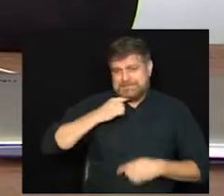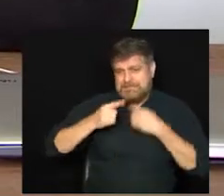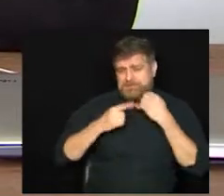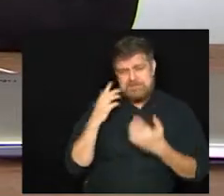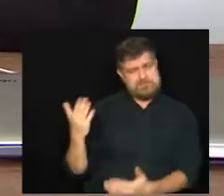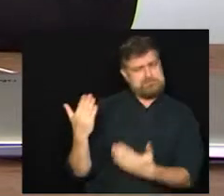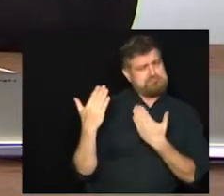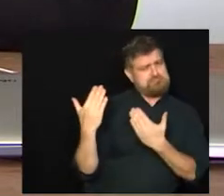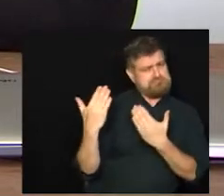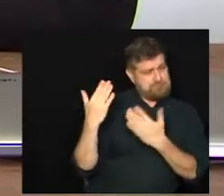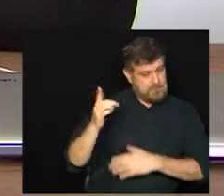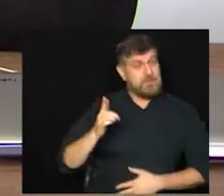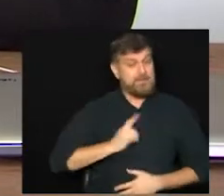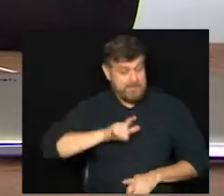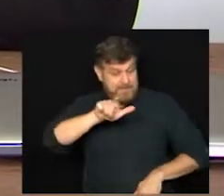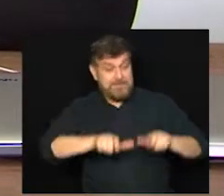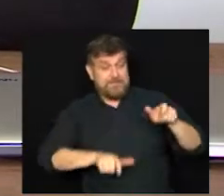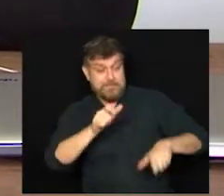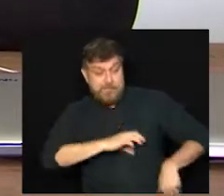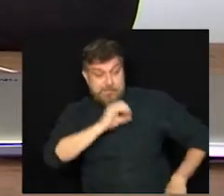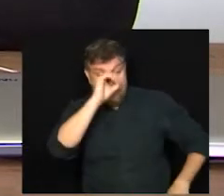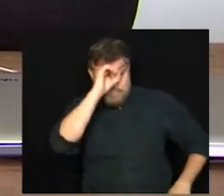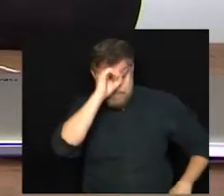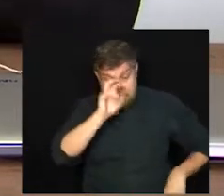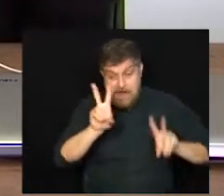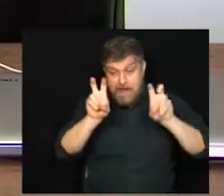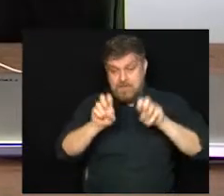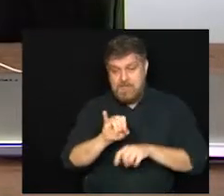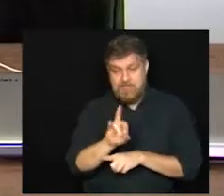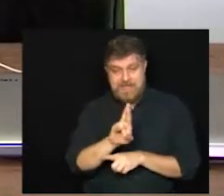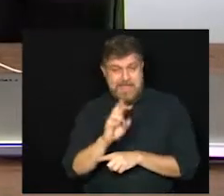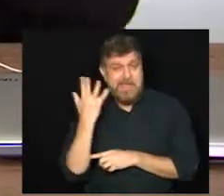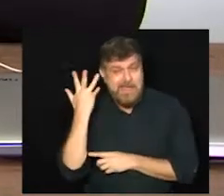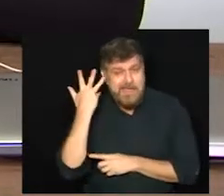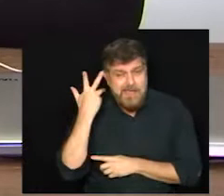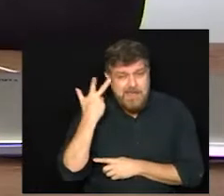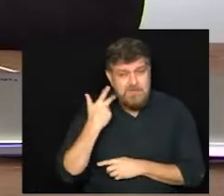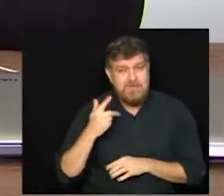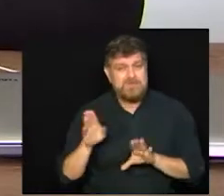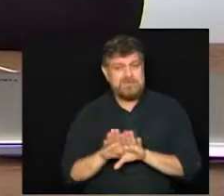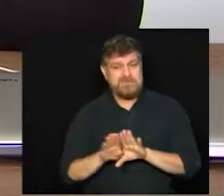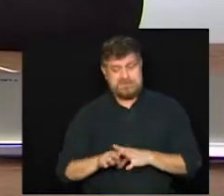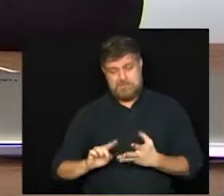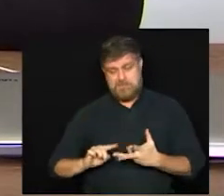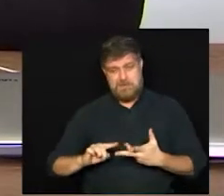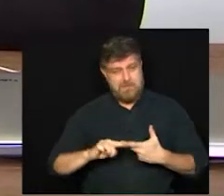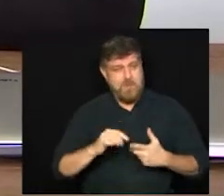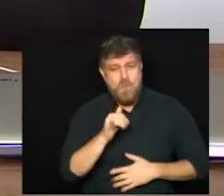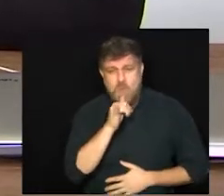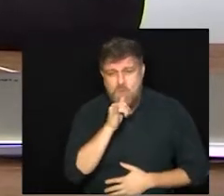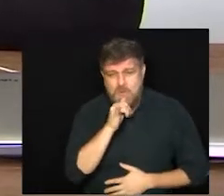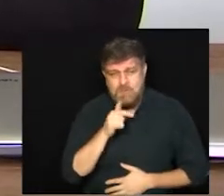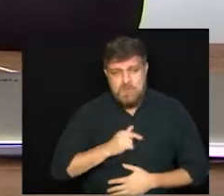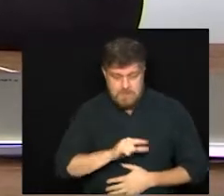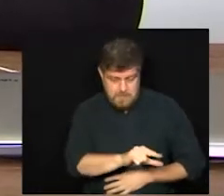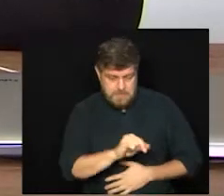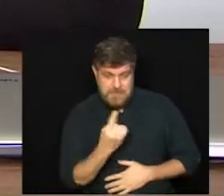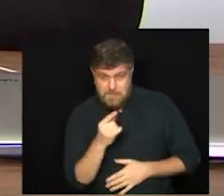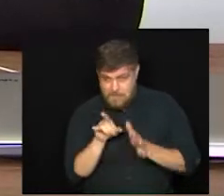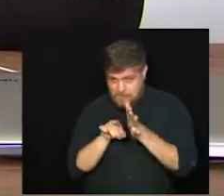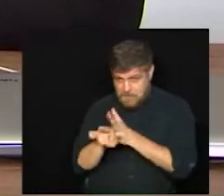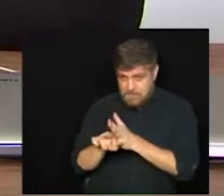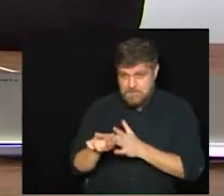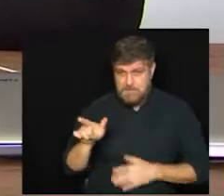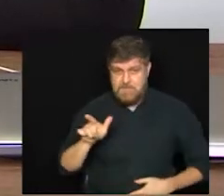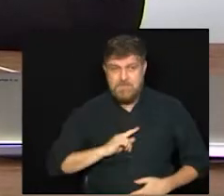muitas dúvidas aí para as pessoas, essa questão de imposto de renda, declaração e tudo mais. Por exemplo, eu separei uma aqui. É preciso